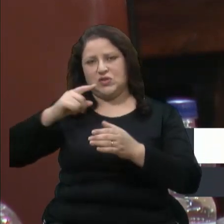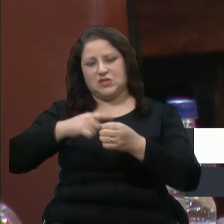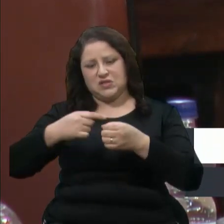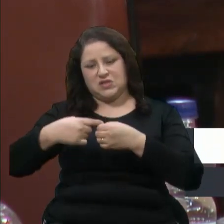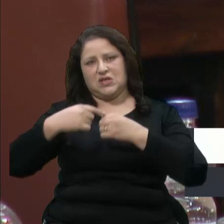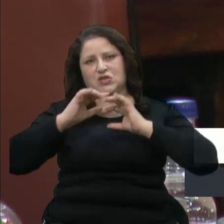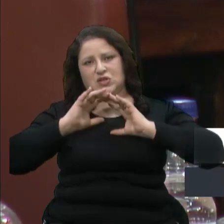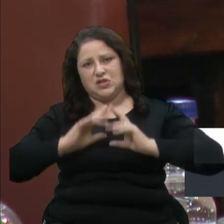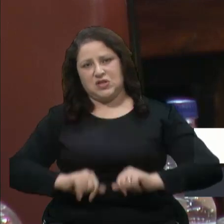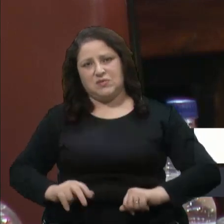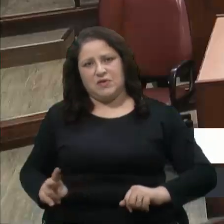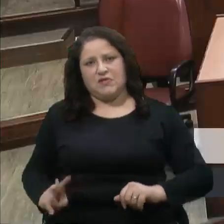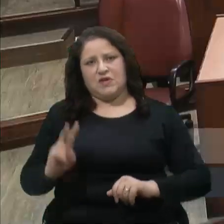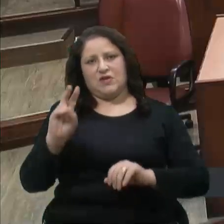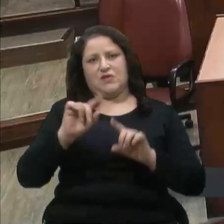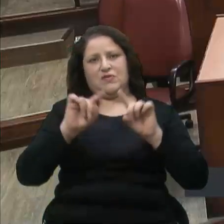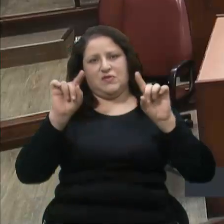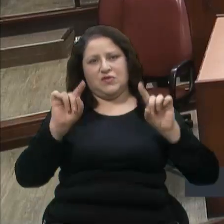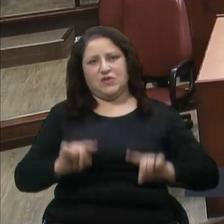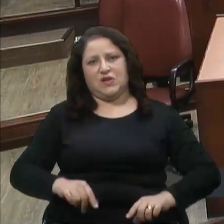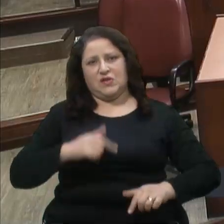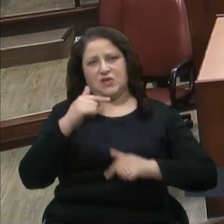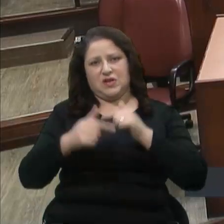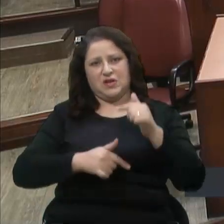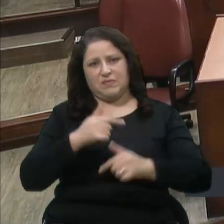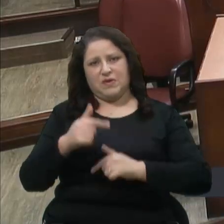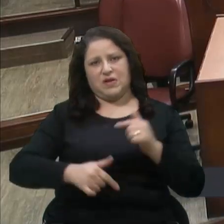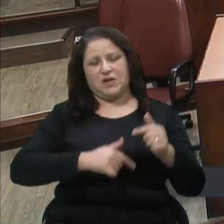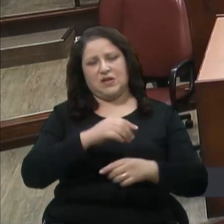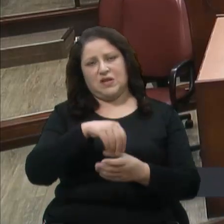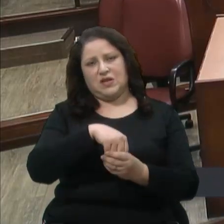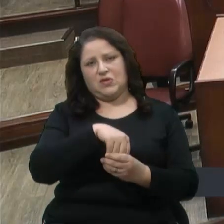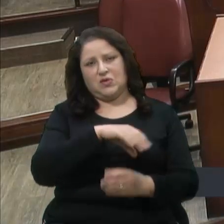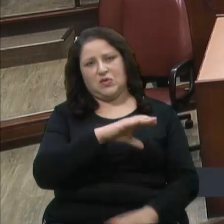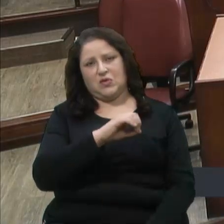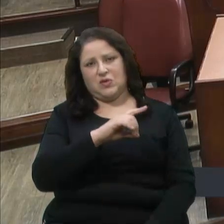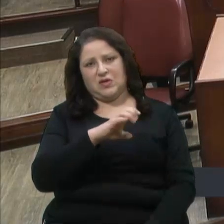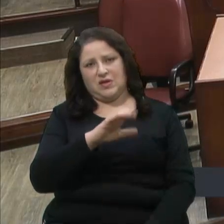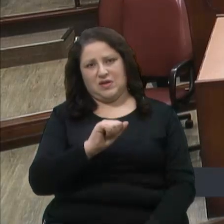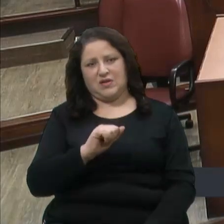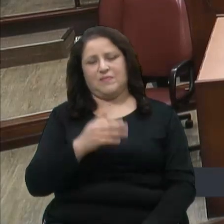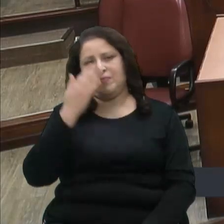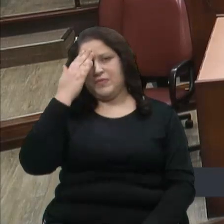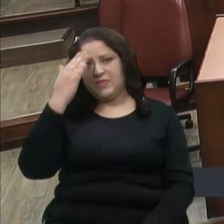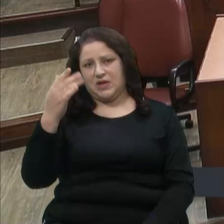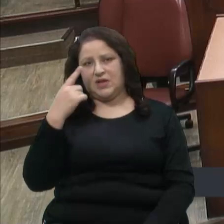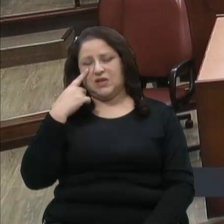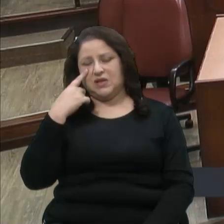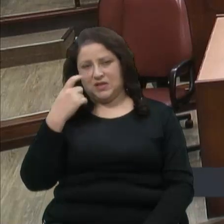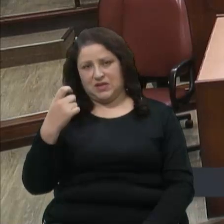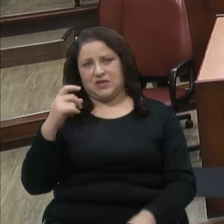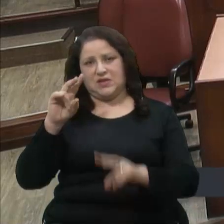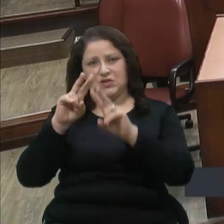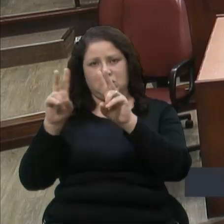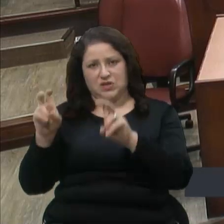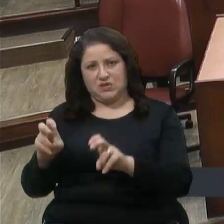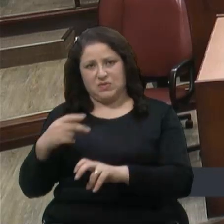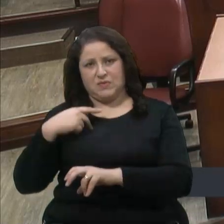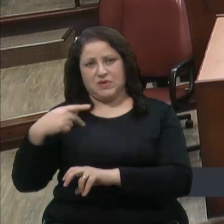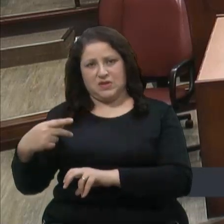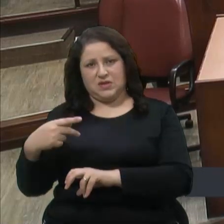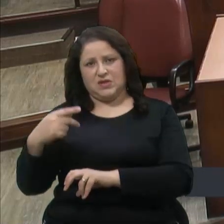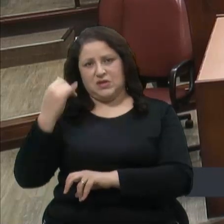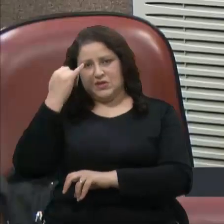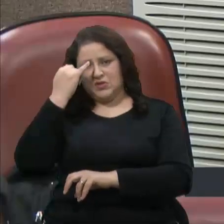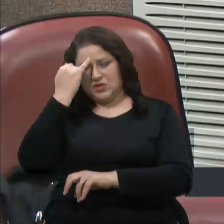vereador. Agradeço vossas considerações, vereador Rafael. Esse é um tema interessante, né, presidente D'Ambrosio,